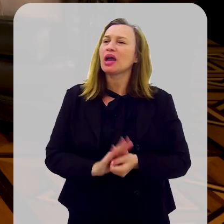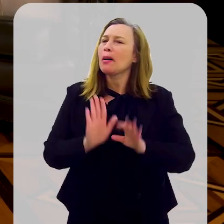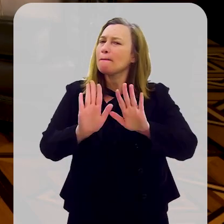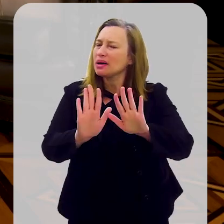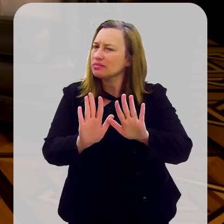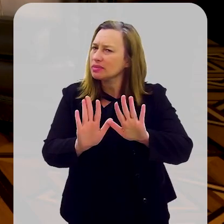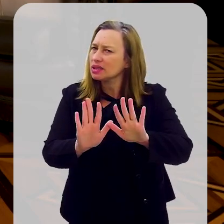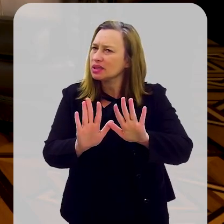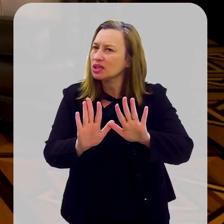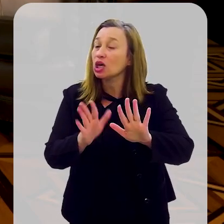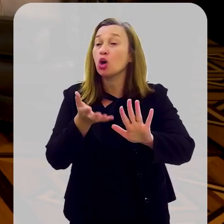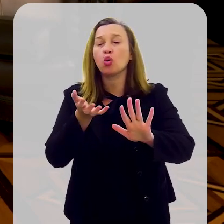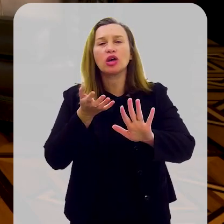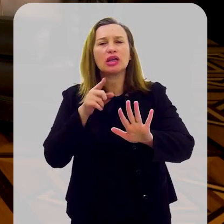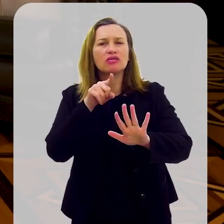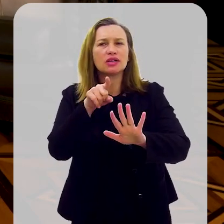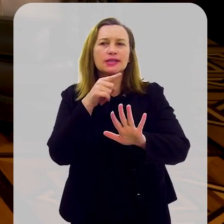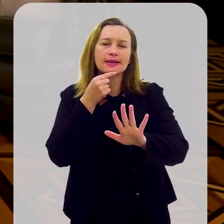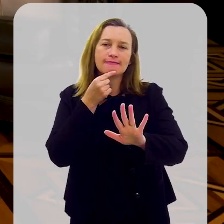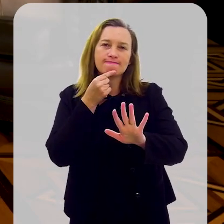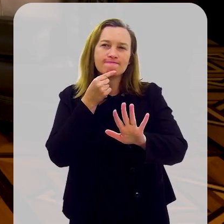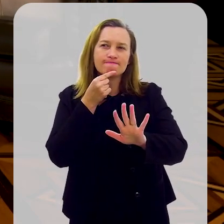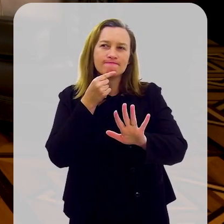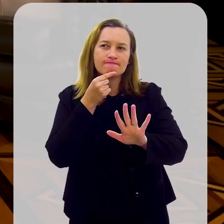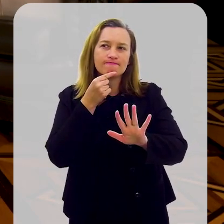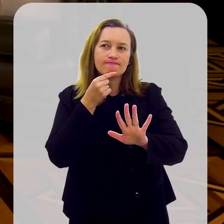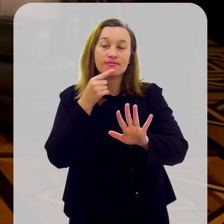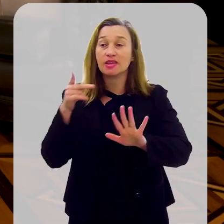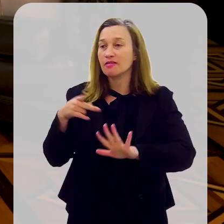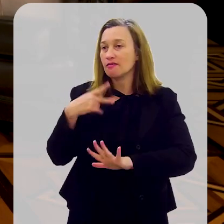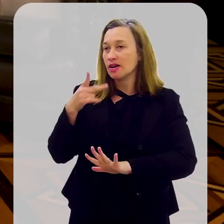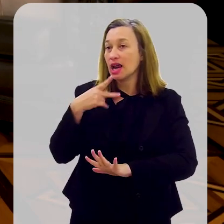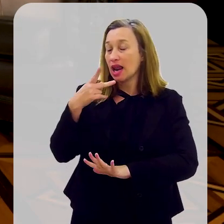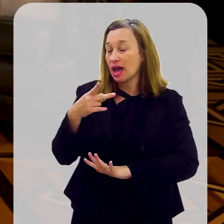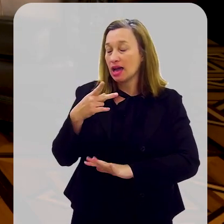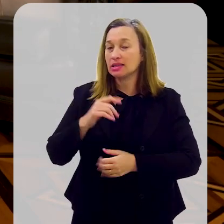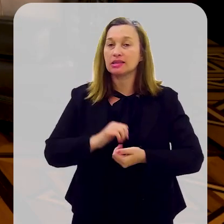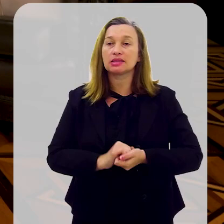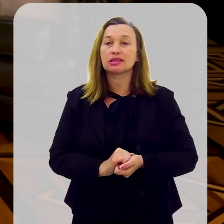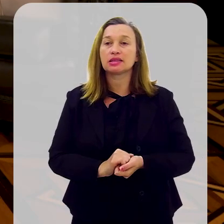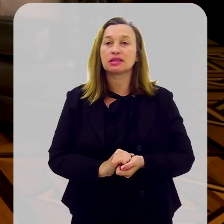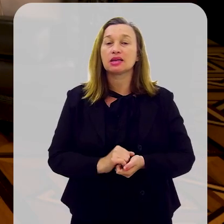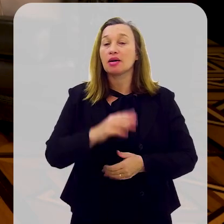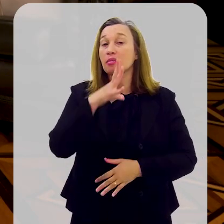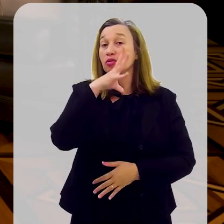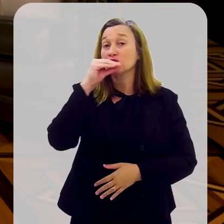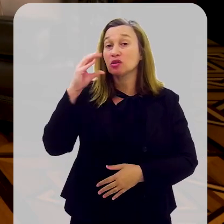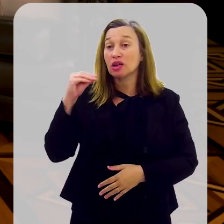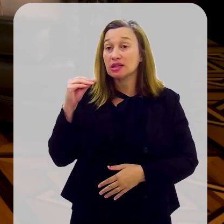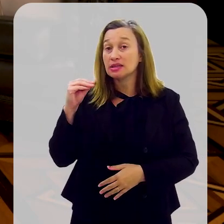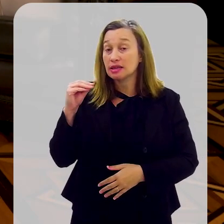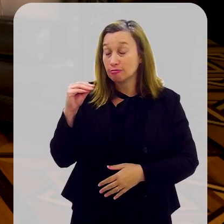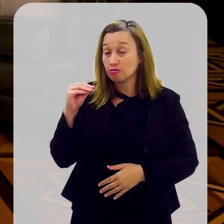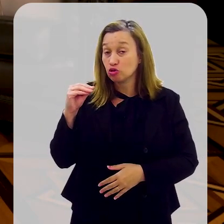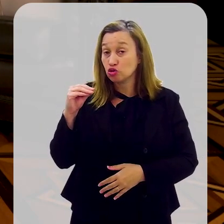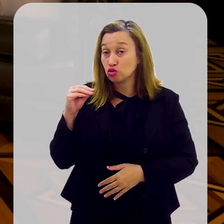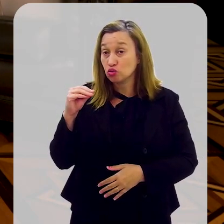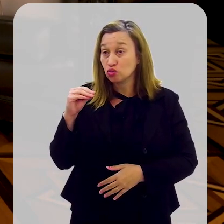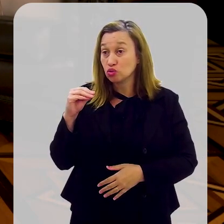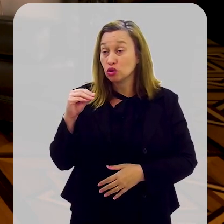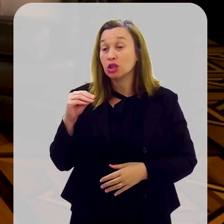cantar. Mas antes de cantar, peraí. Bora. Eu queria que você desse um alô para essa